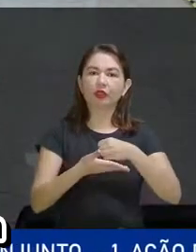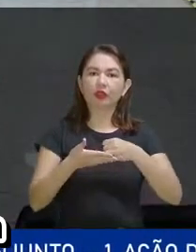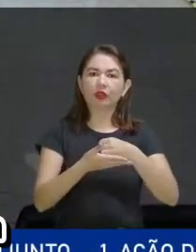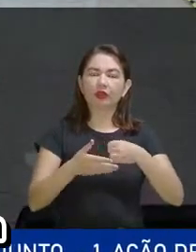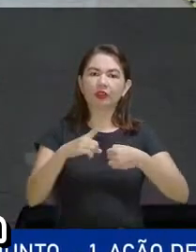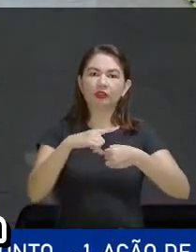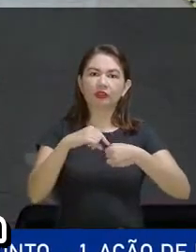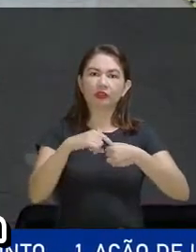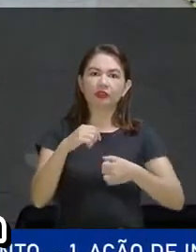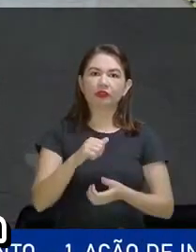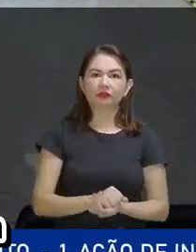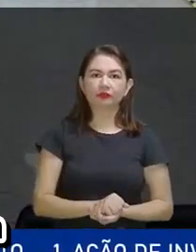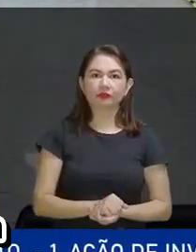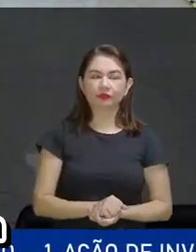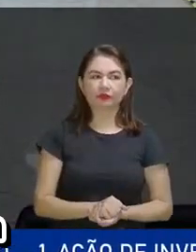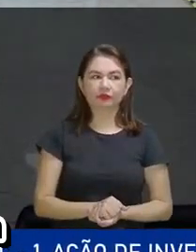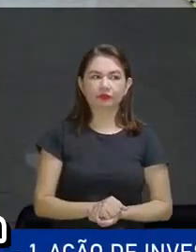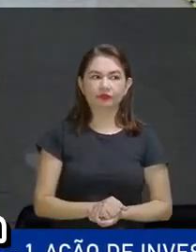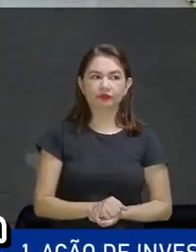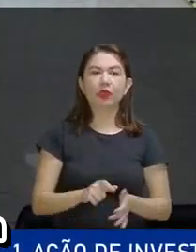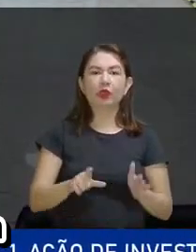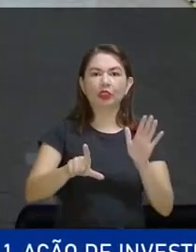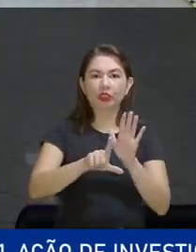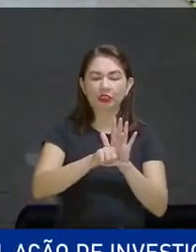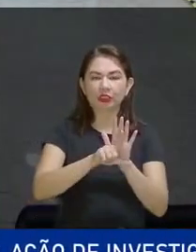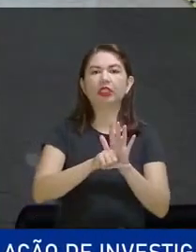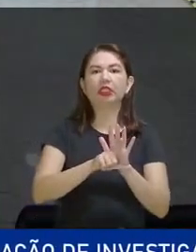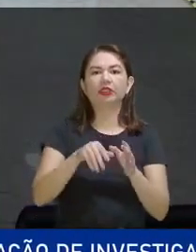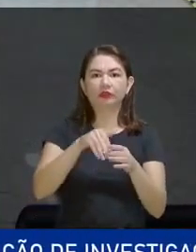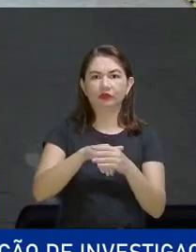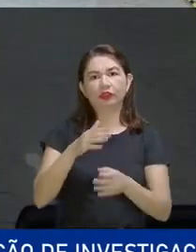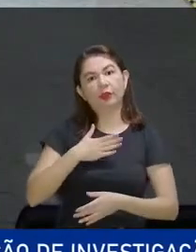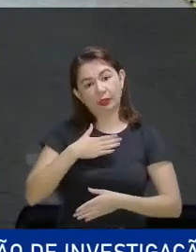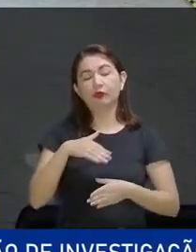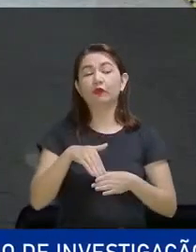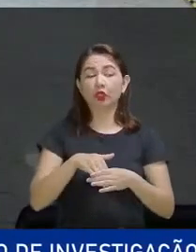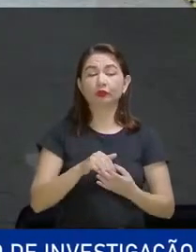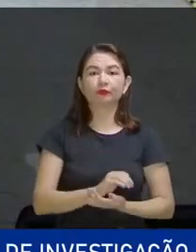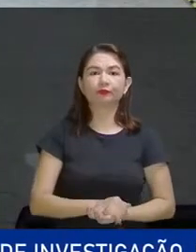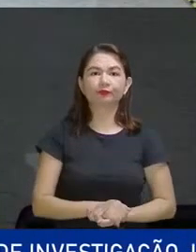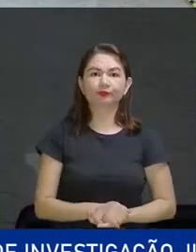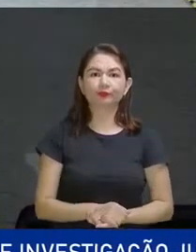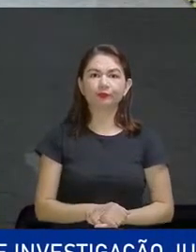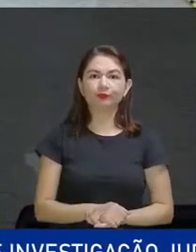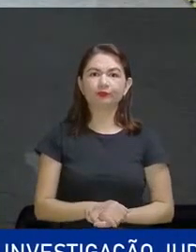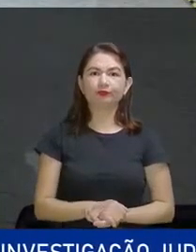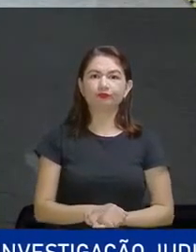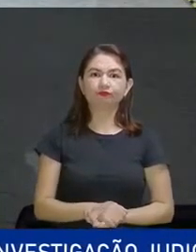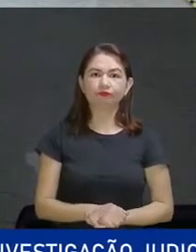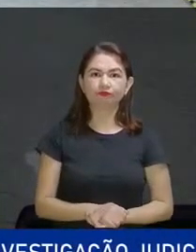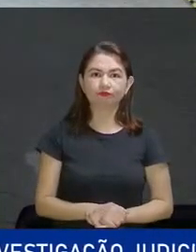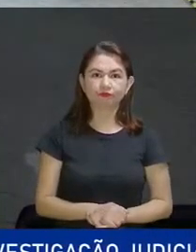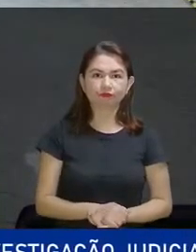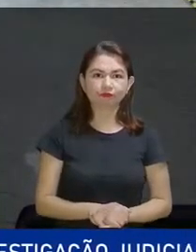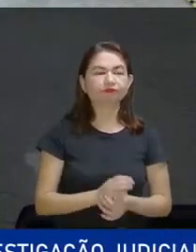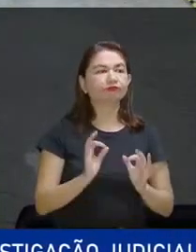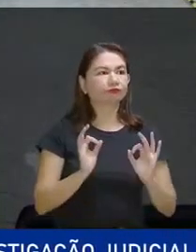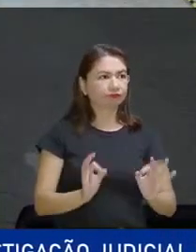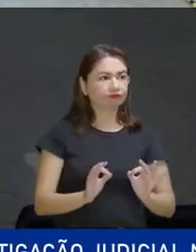no 41A da caput da Lei das Eleições. Esse é o meu voto. Perfeito.